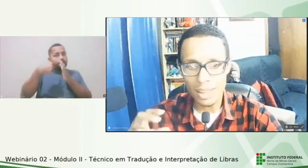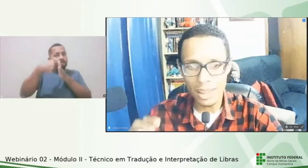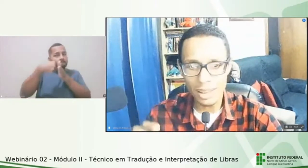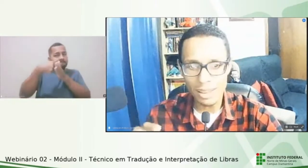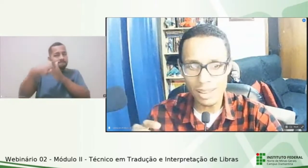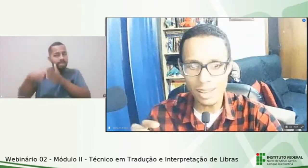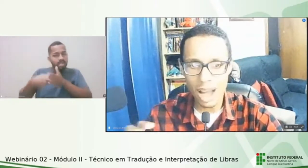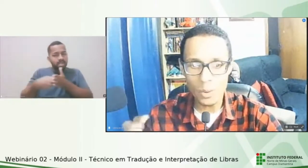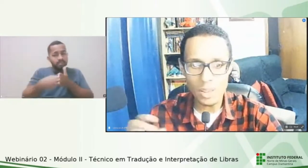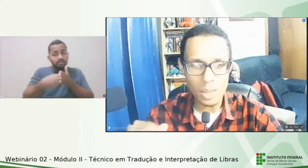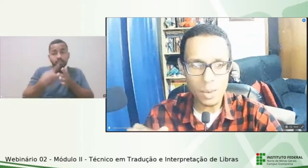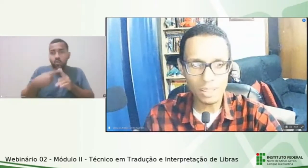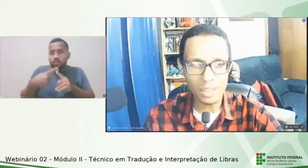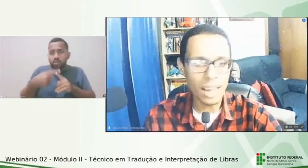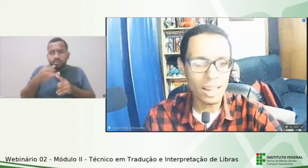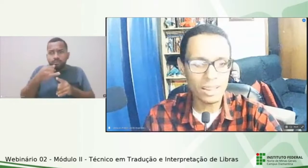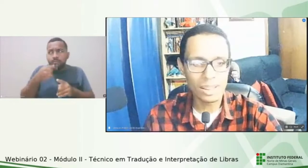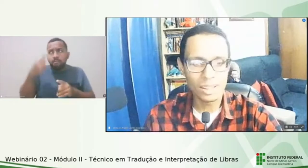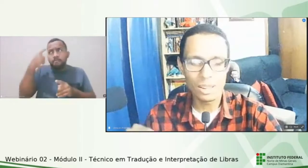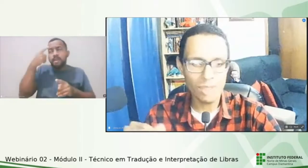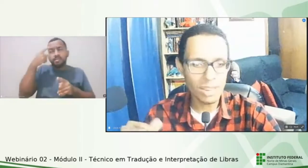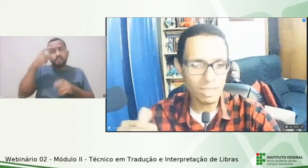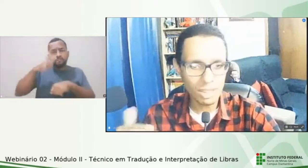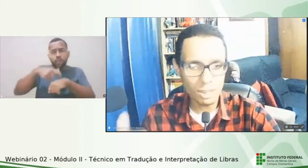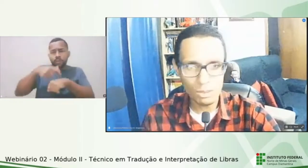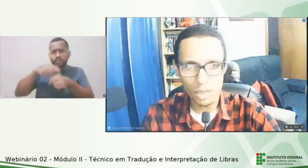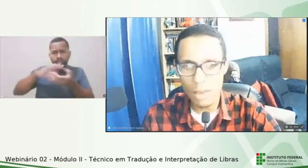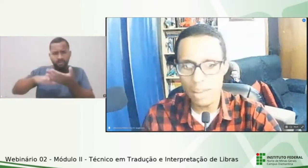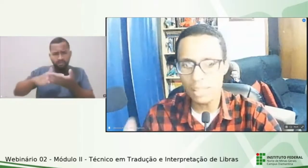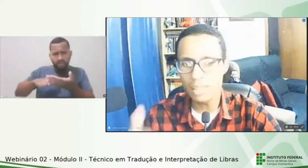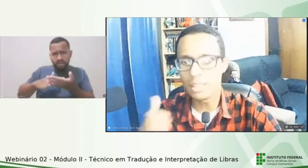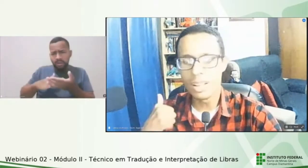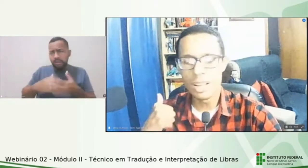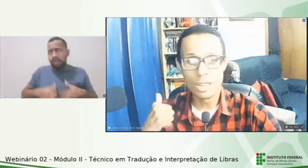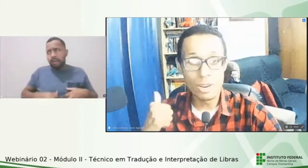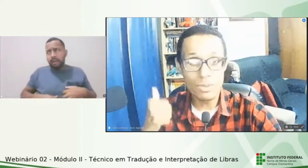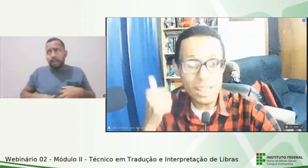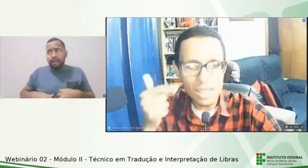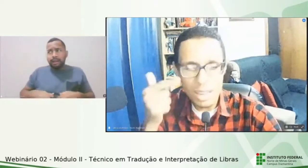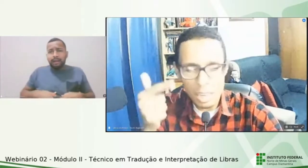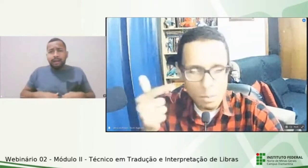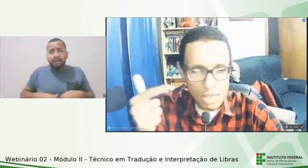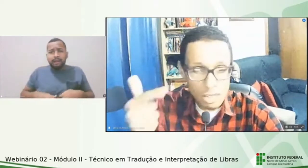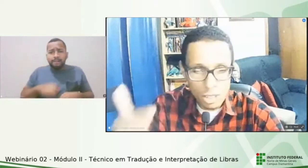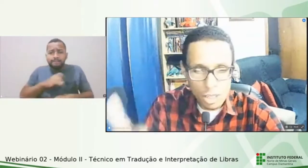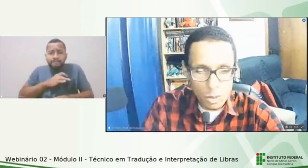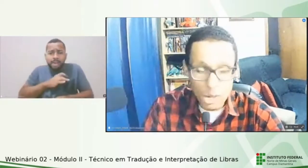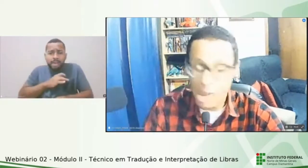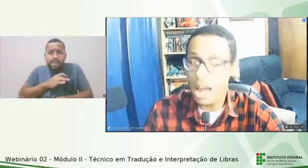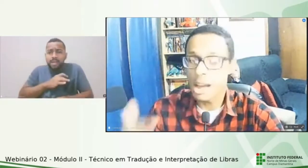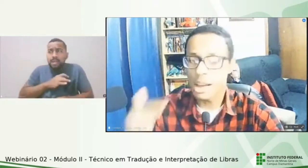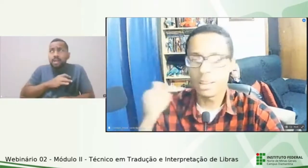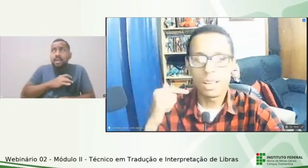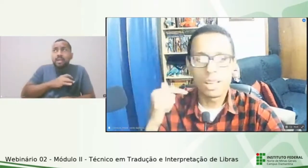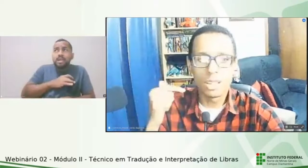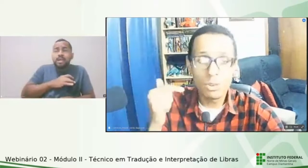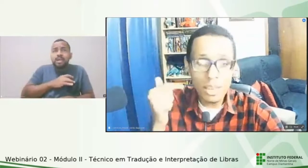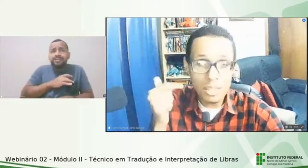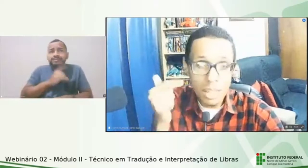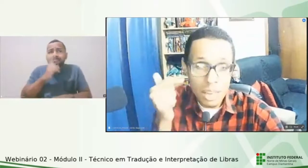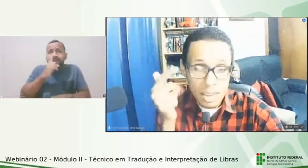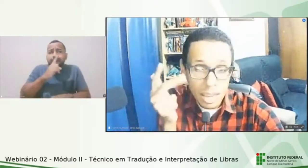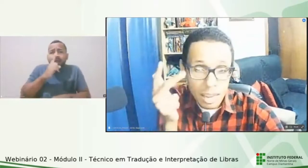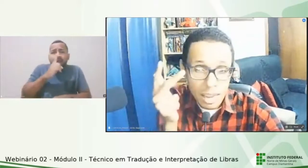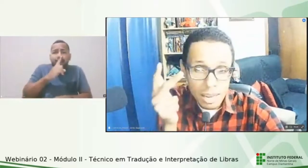tem aquele que ao interpretar não vai sentir um frio na barriga, não vai ter aquele medinho de errar, não